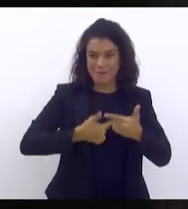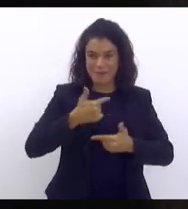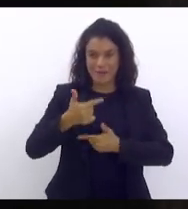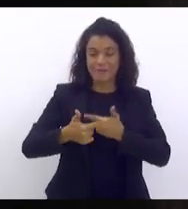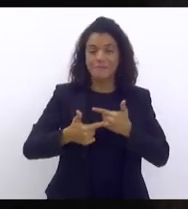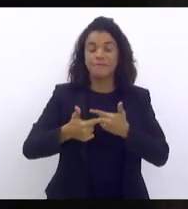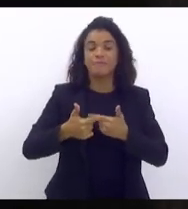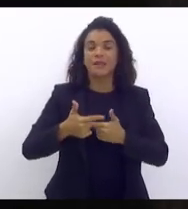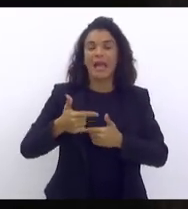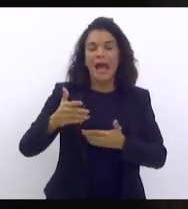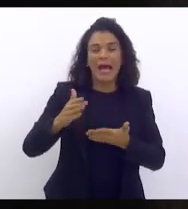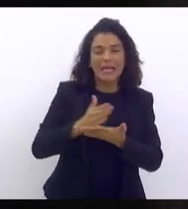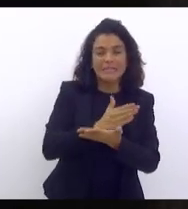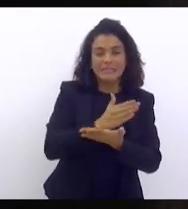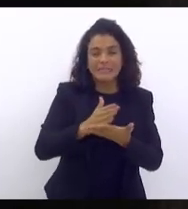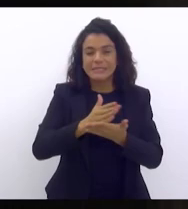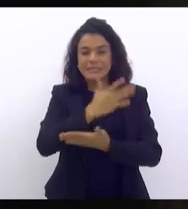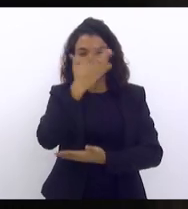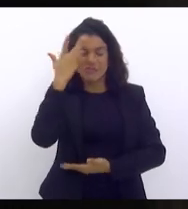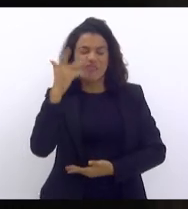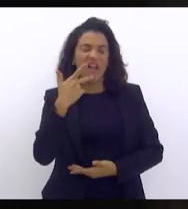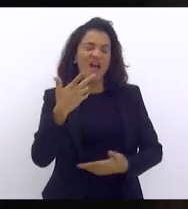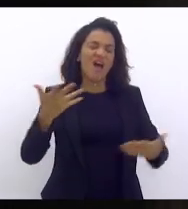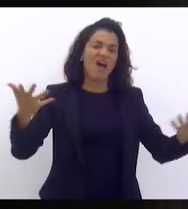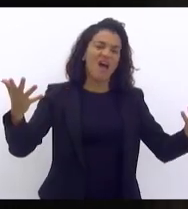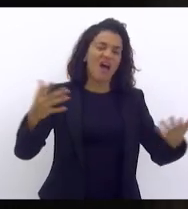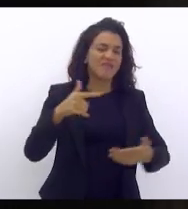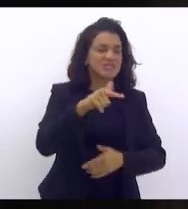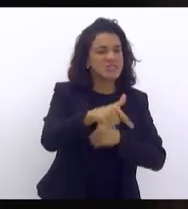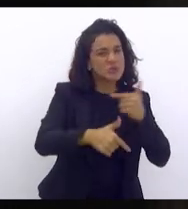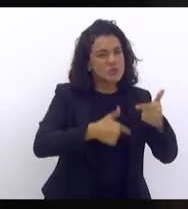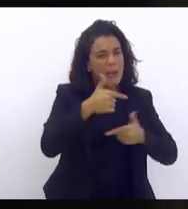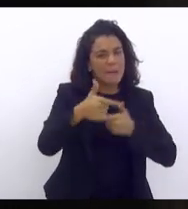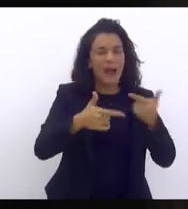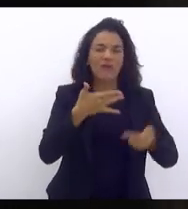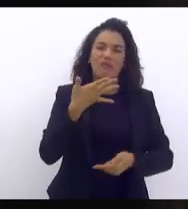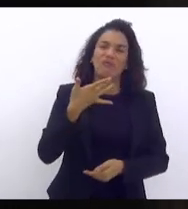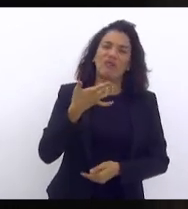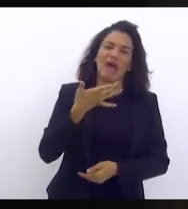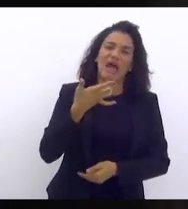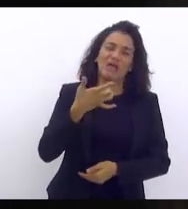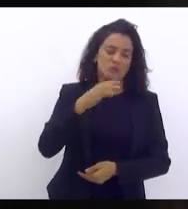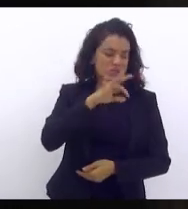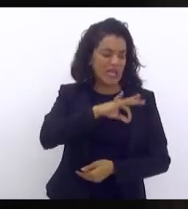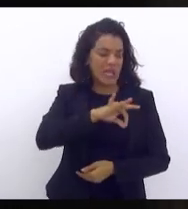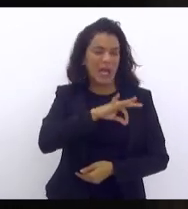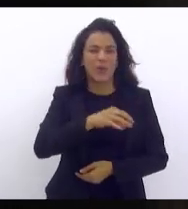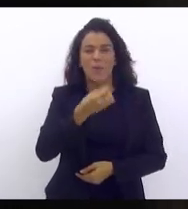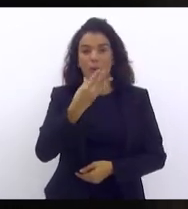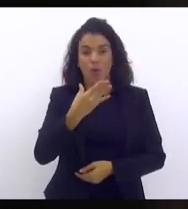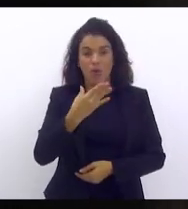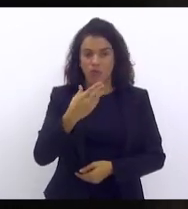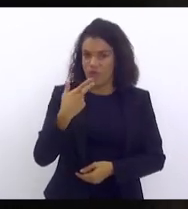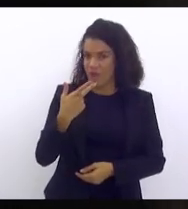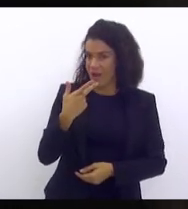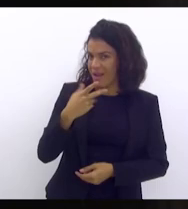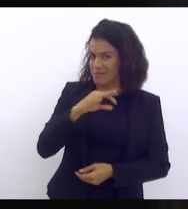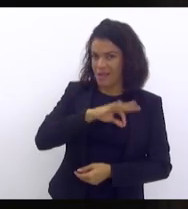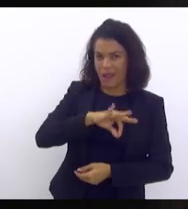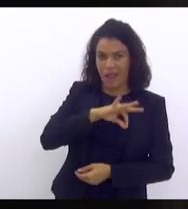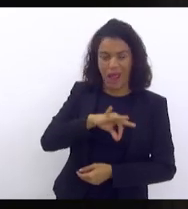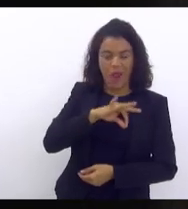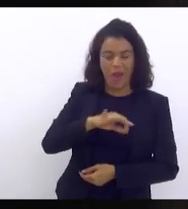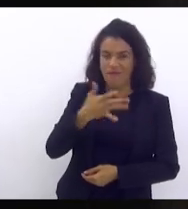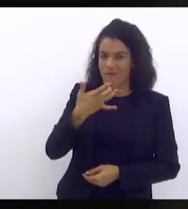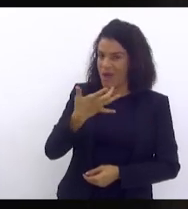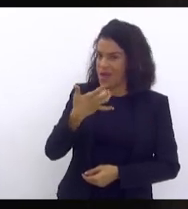as pessoas às vezes falam, ah, poxa, vocês fazem um serviço tão fácil, vocês ganham muito bem. Não, a gente não ganha muito bem pelo que a gente faz, porque a